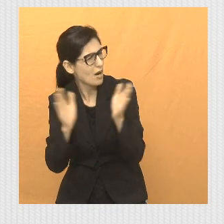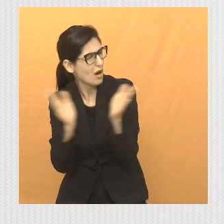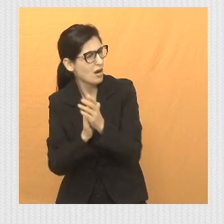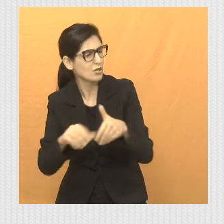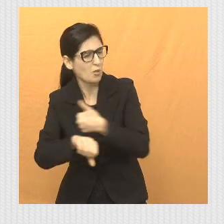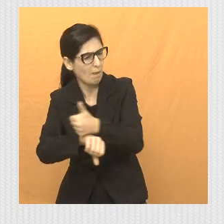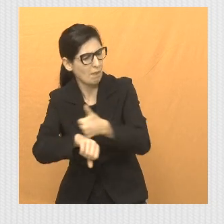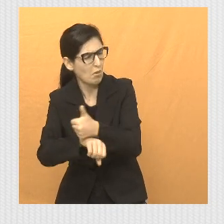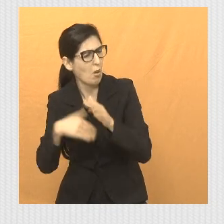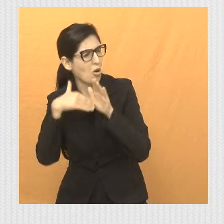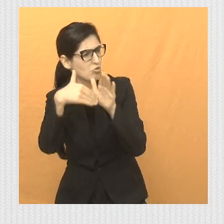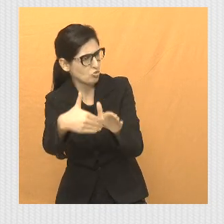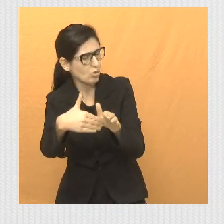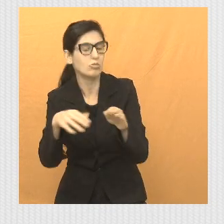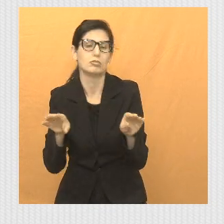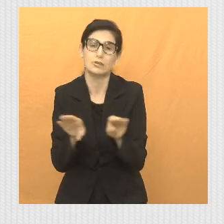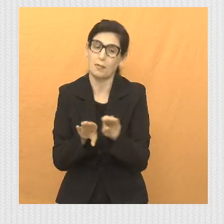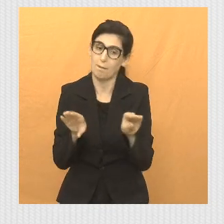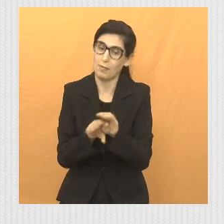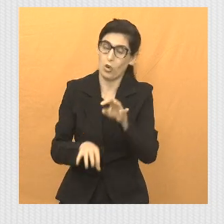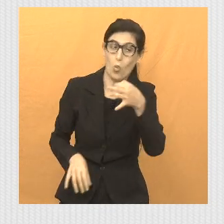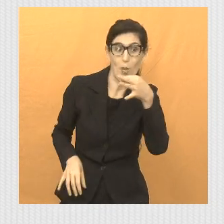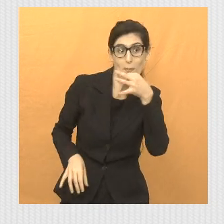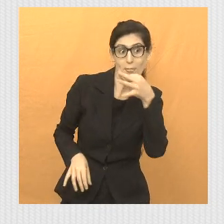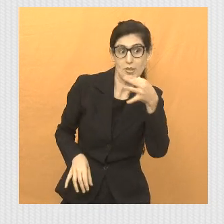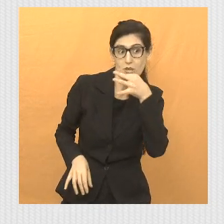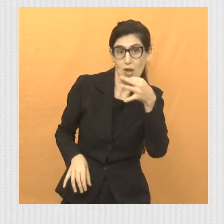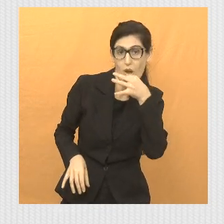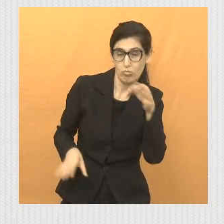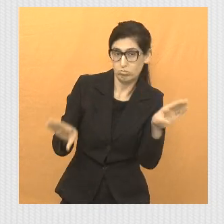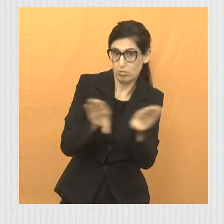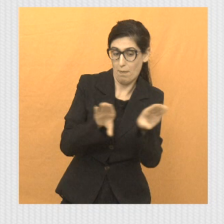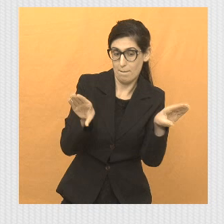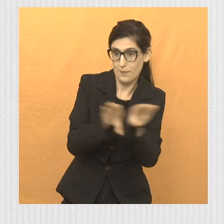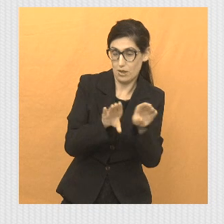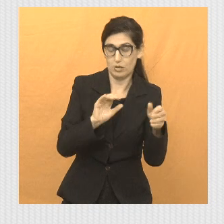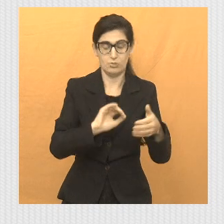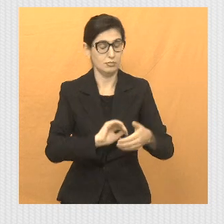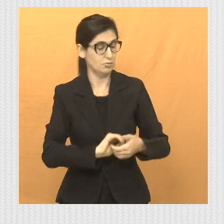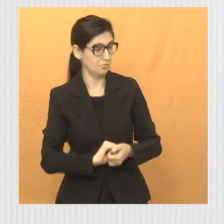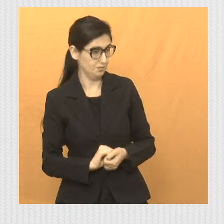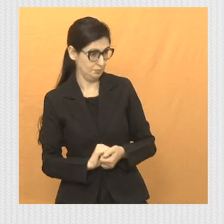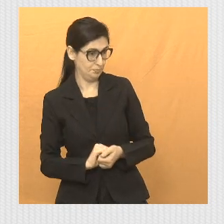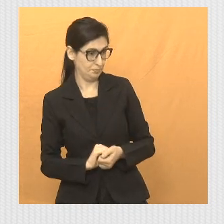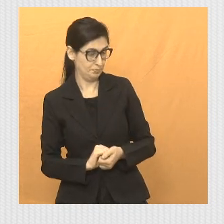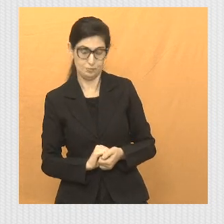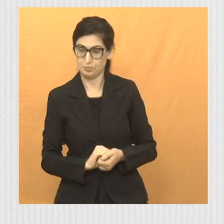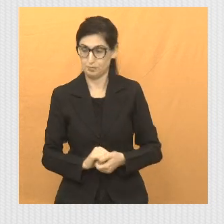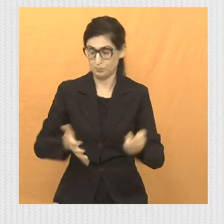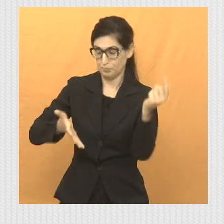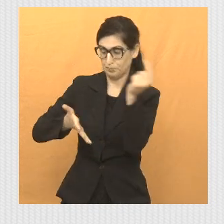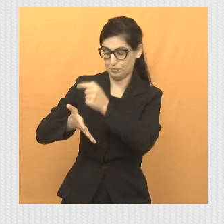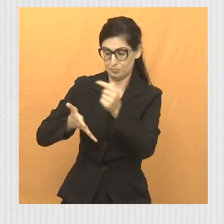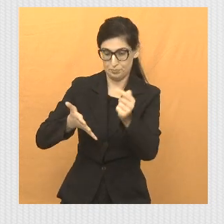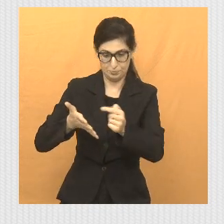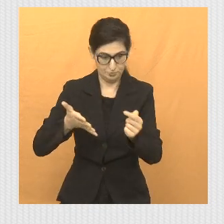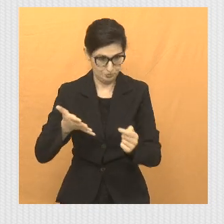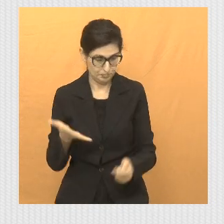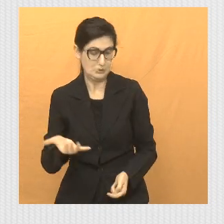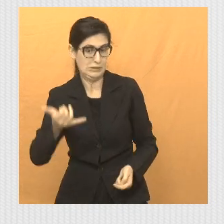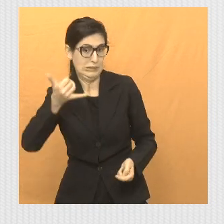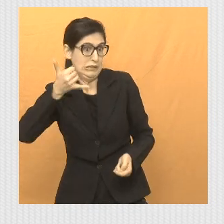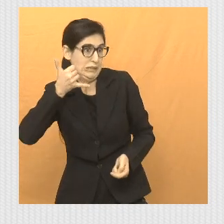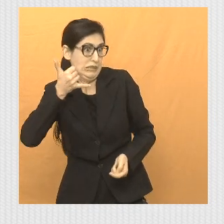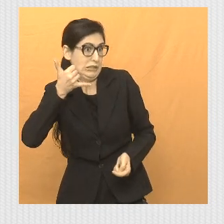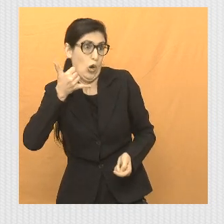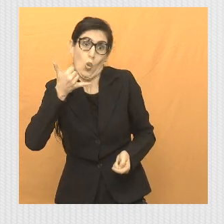o quadro apresenta a estratificação dos motivos da procura pela